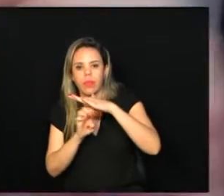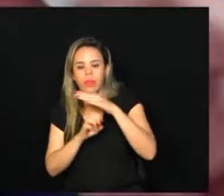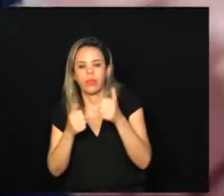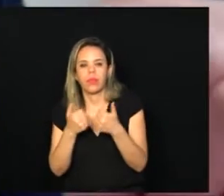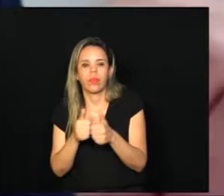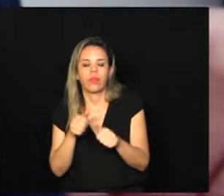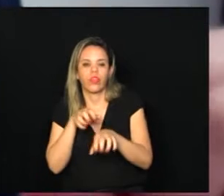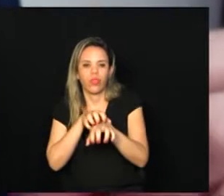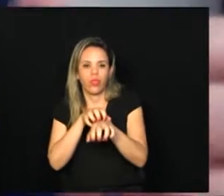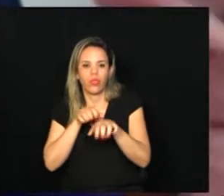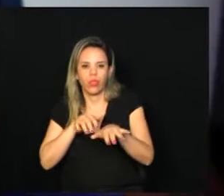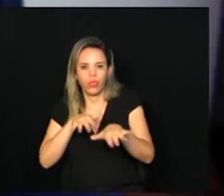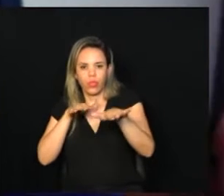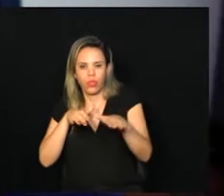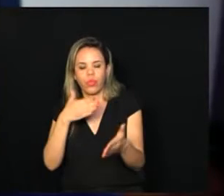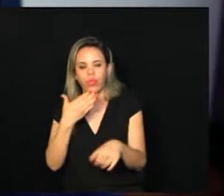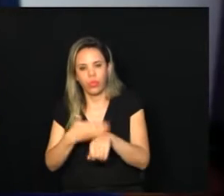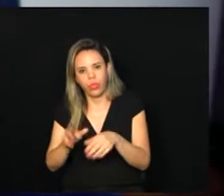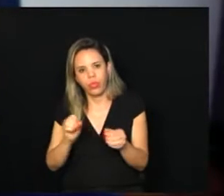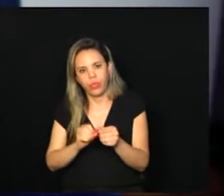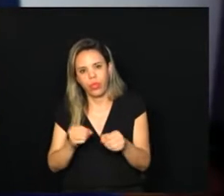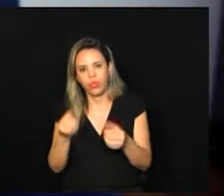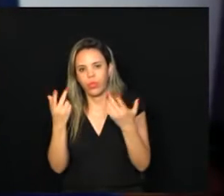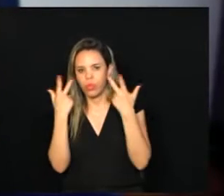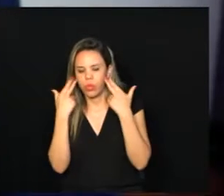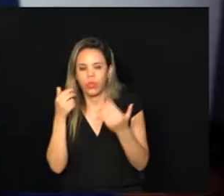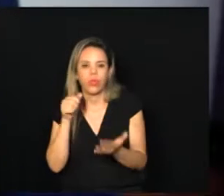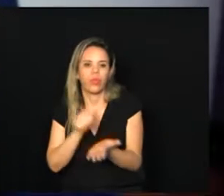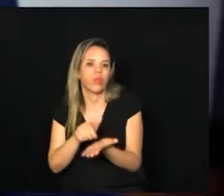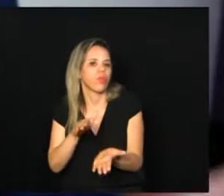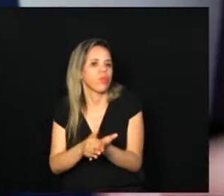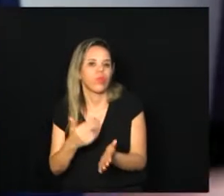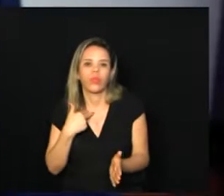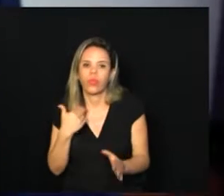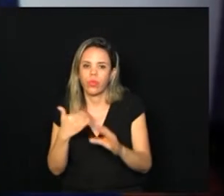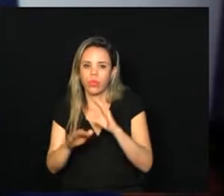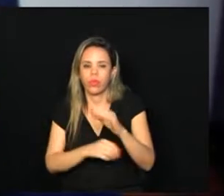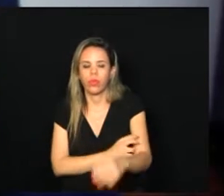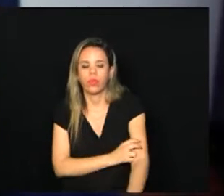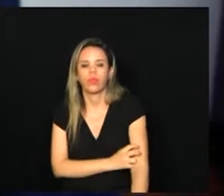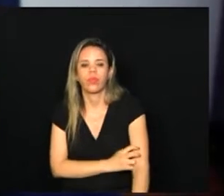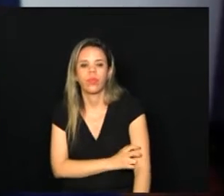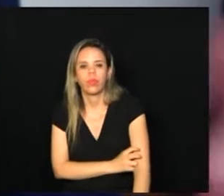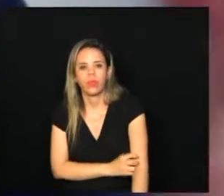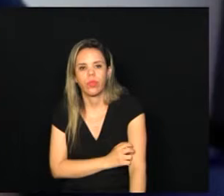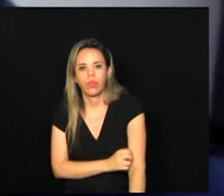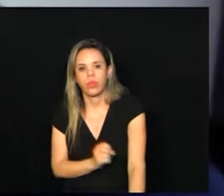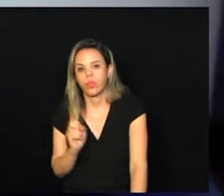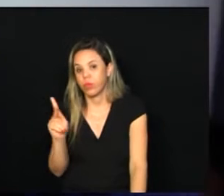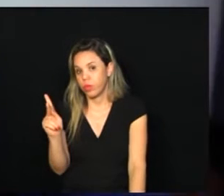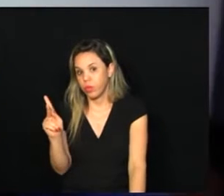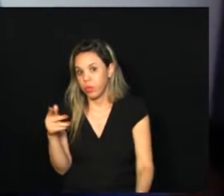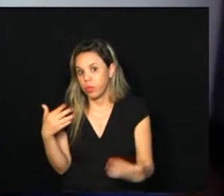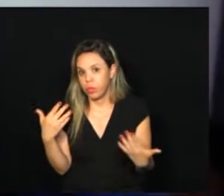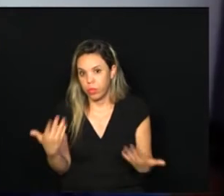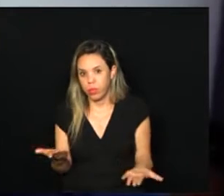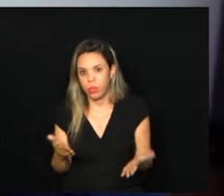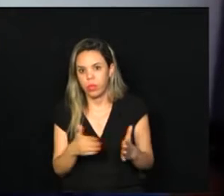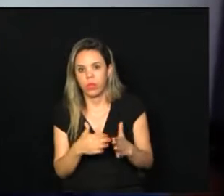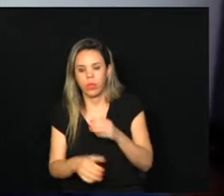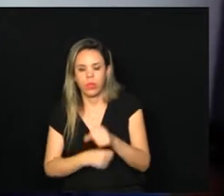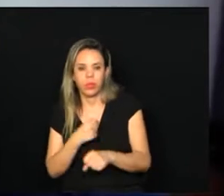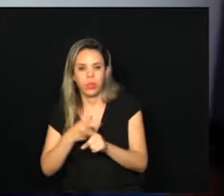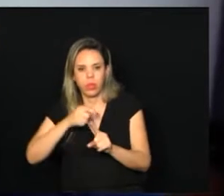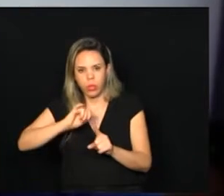trânsito, elas estavam aplicando as multas normalmente, porém elas não podiam ser enviadas, ok? Então, nesse ano,